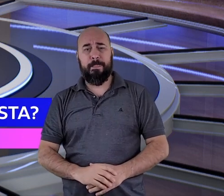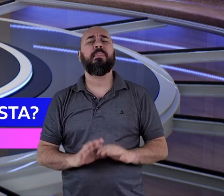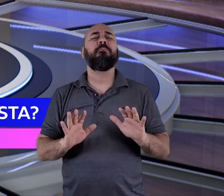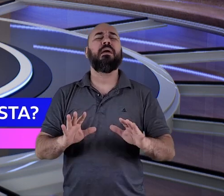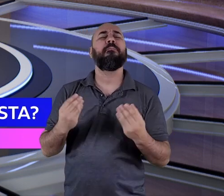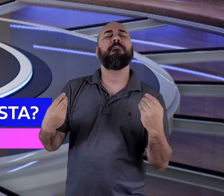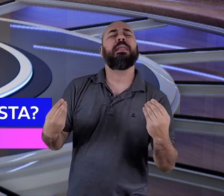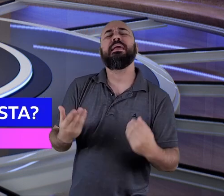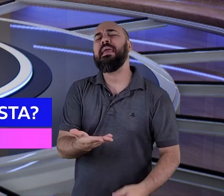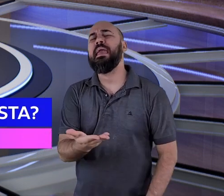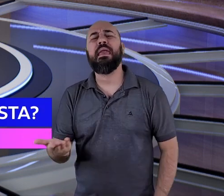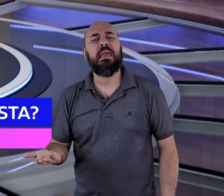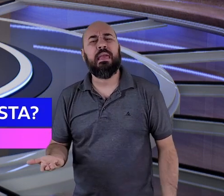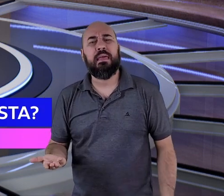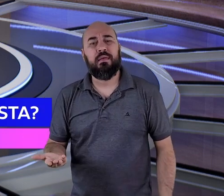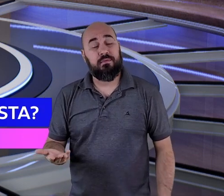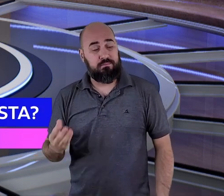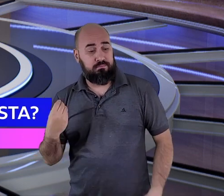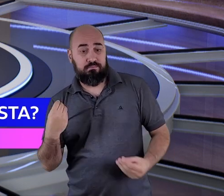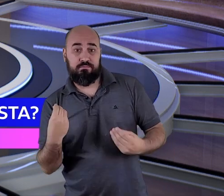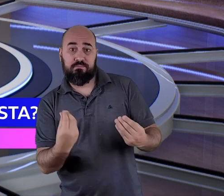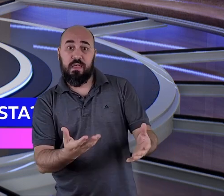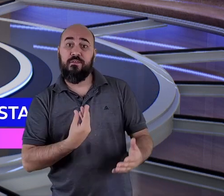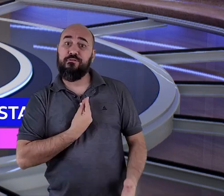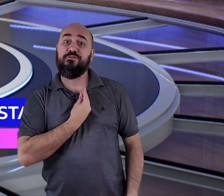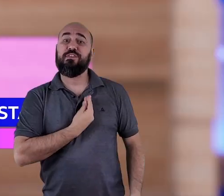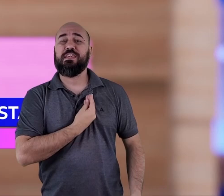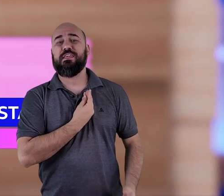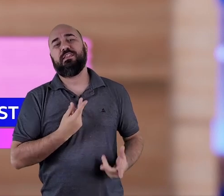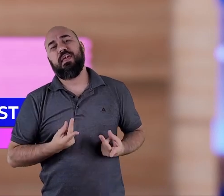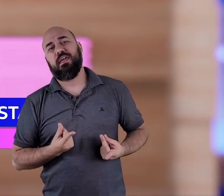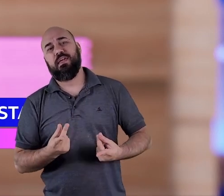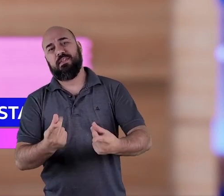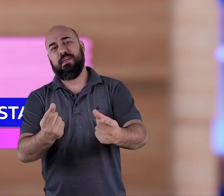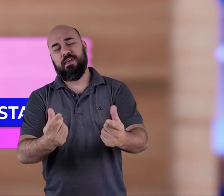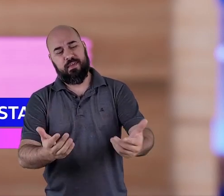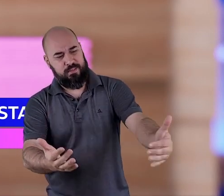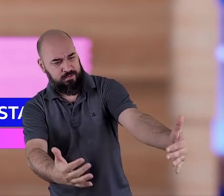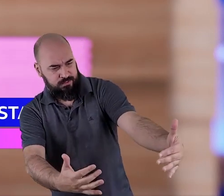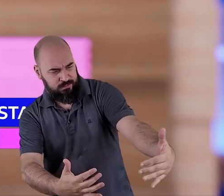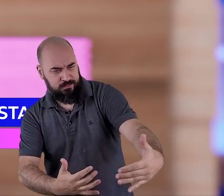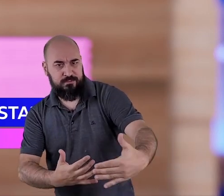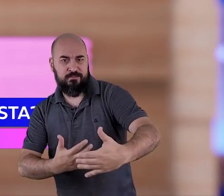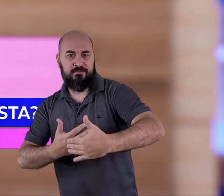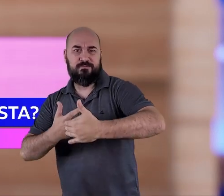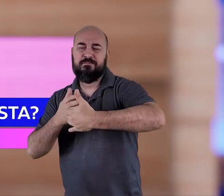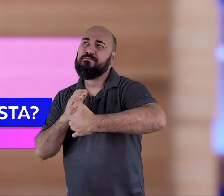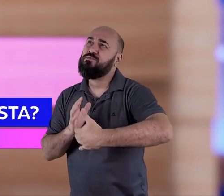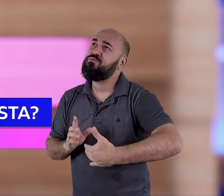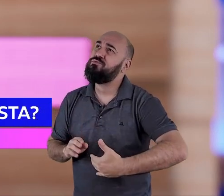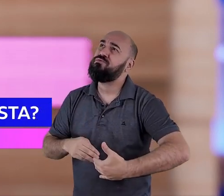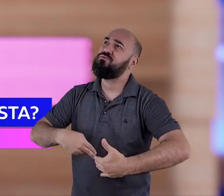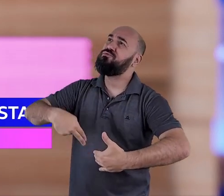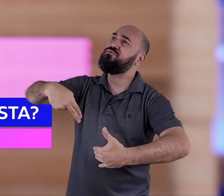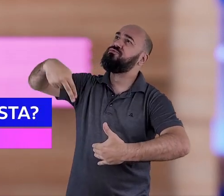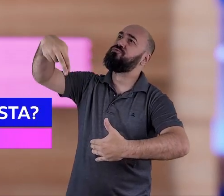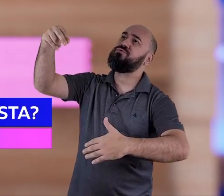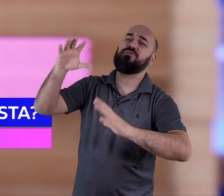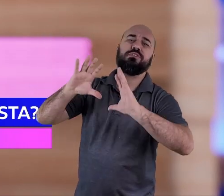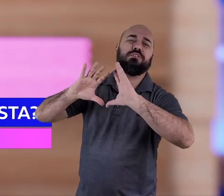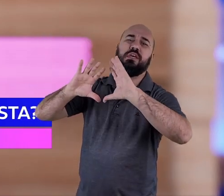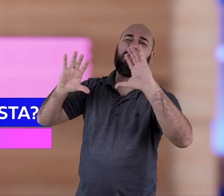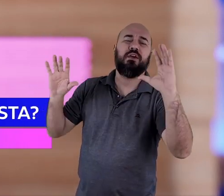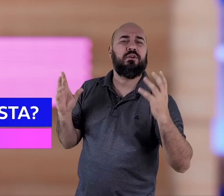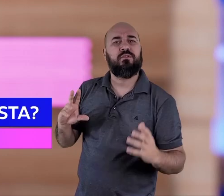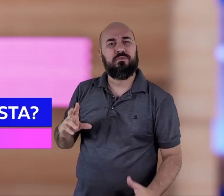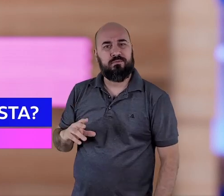dar eternidade. Um pouco mais à frente, João diz: e vi a